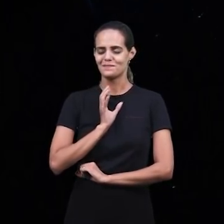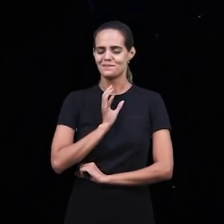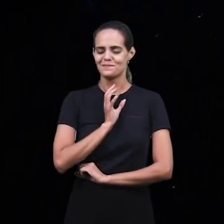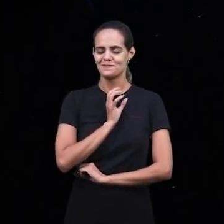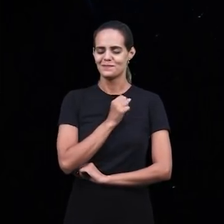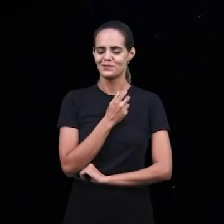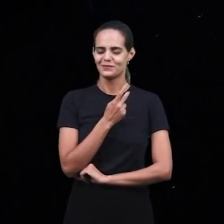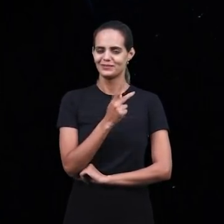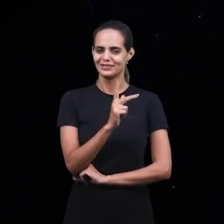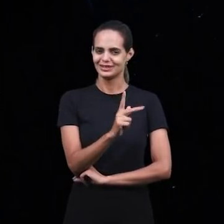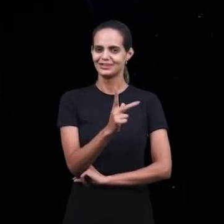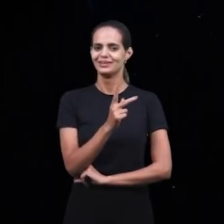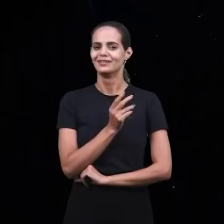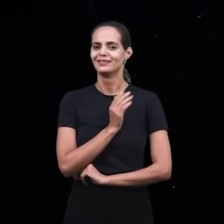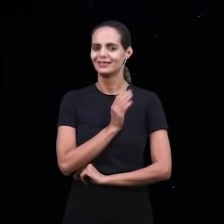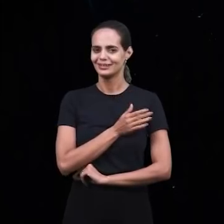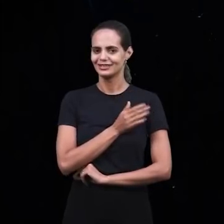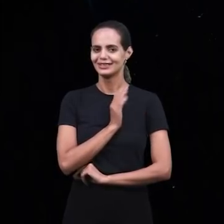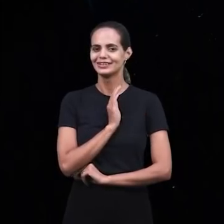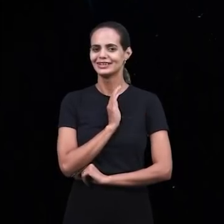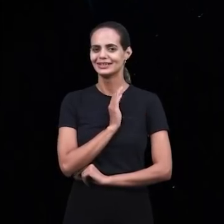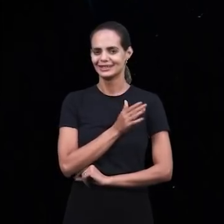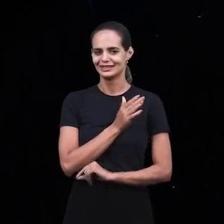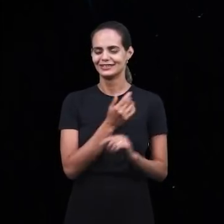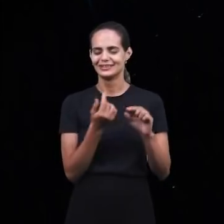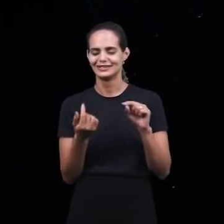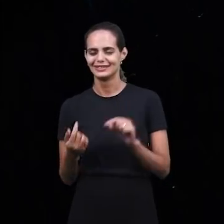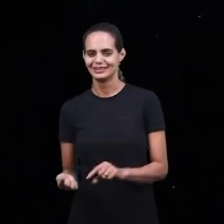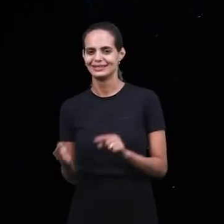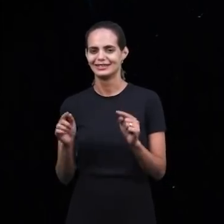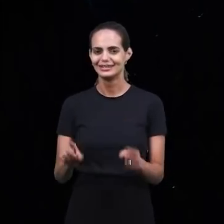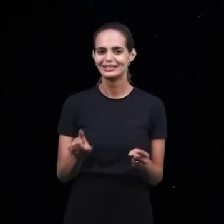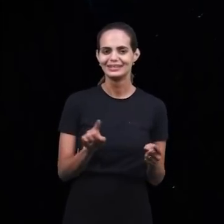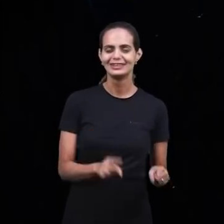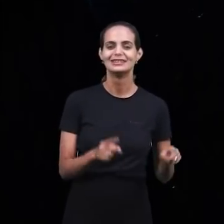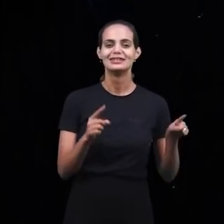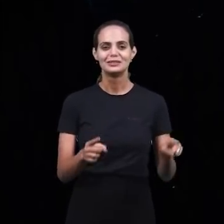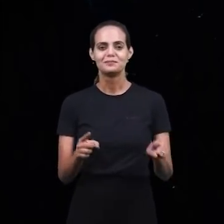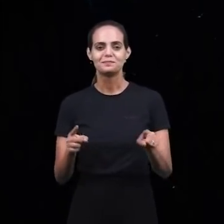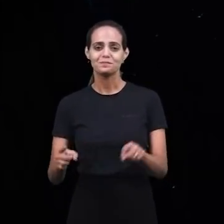amor no teu coração.